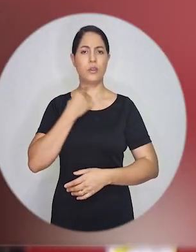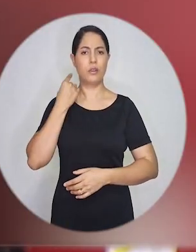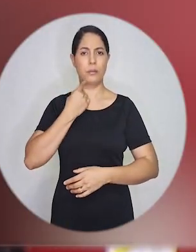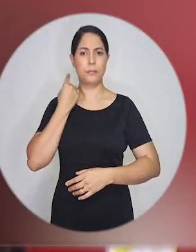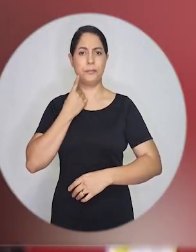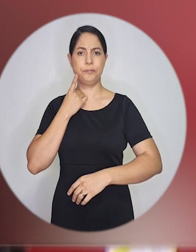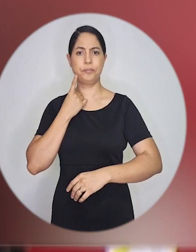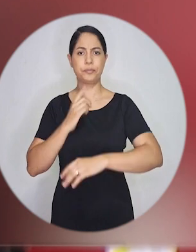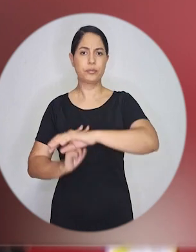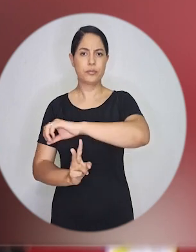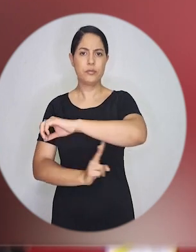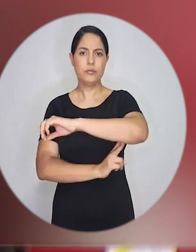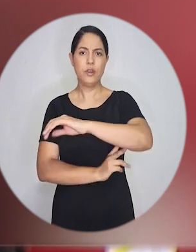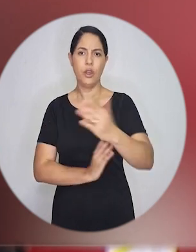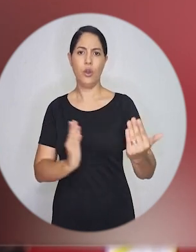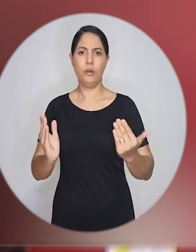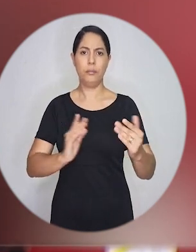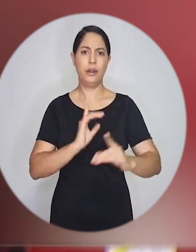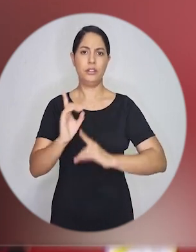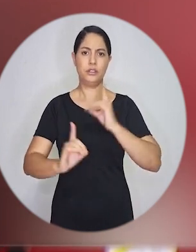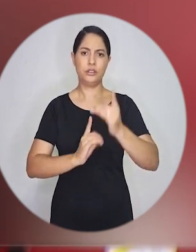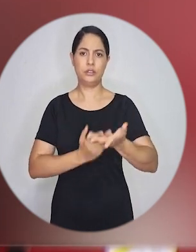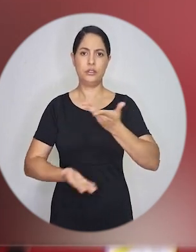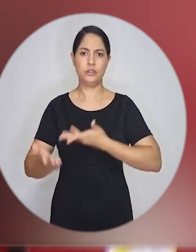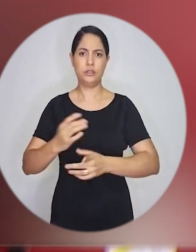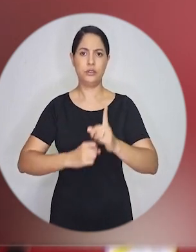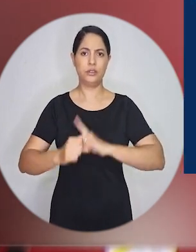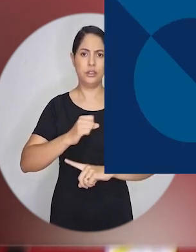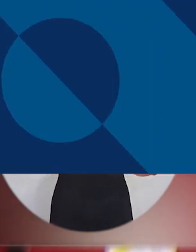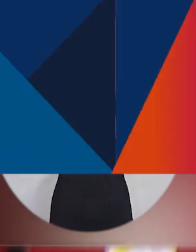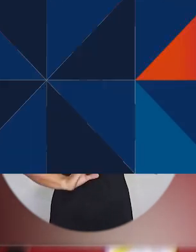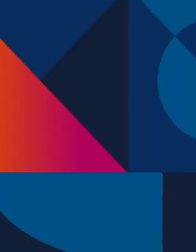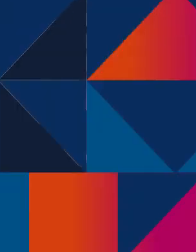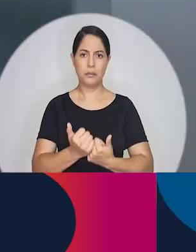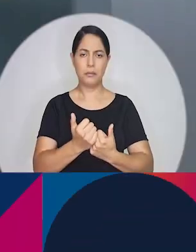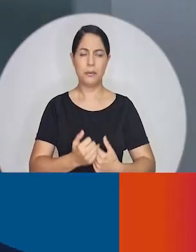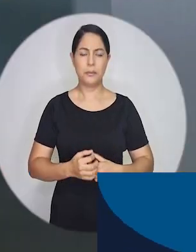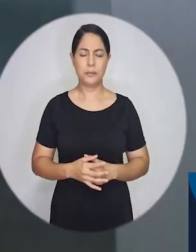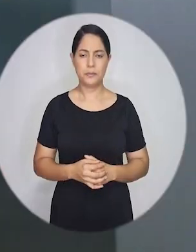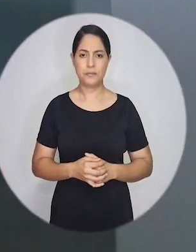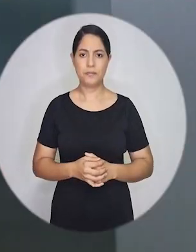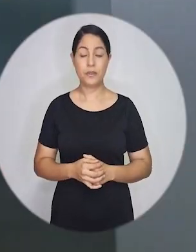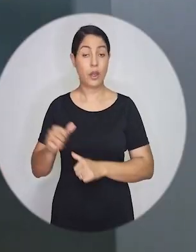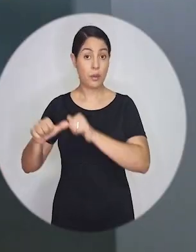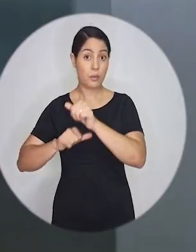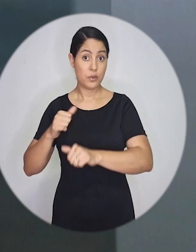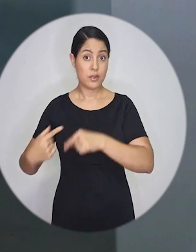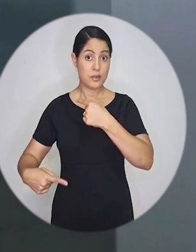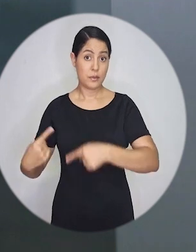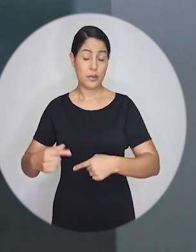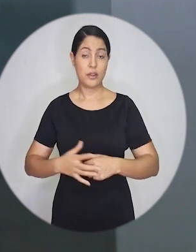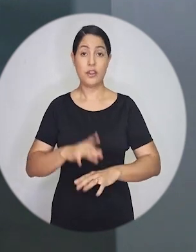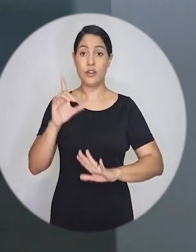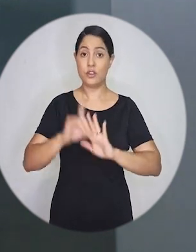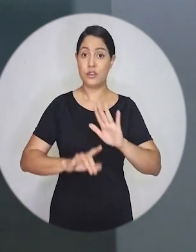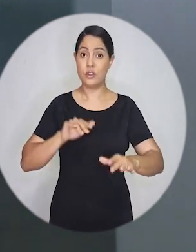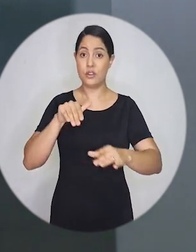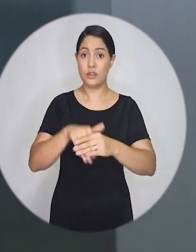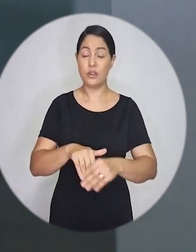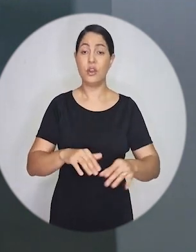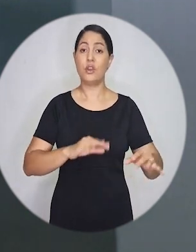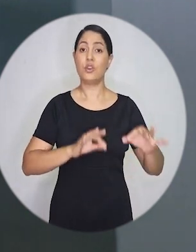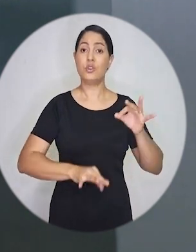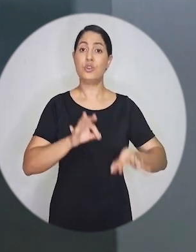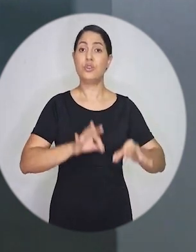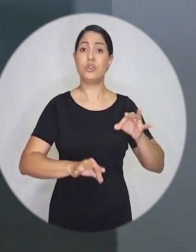advocacia construir pontes de diálogo entre as instituições e a sociedade civil. Reforma política, direito eleitoral,